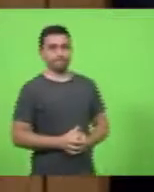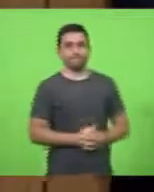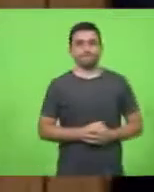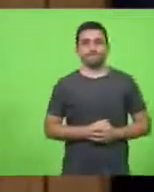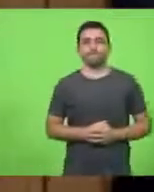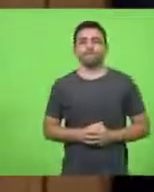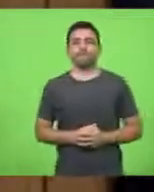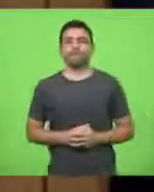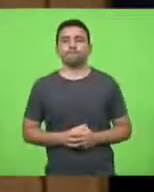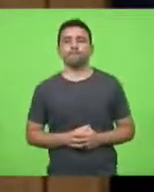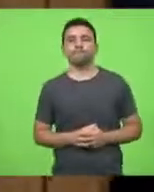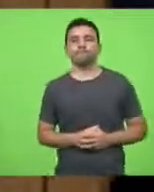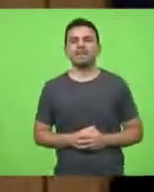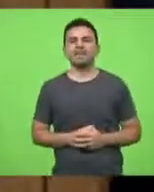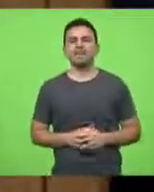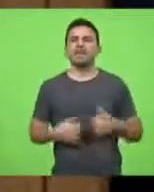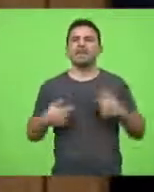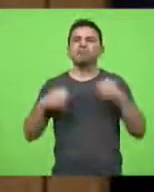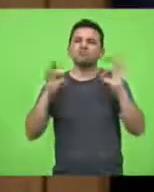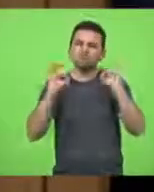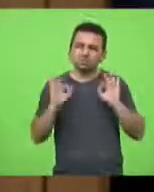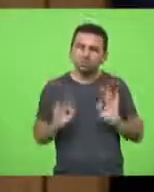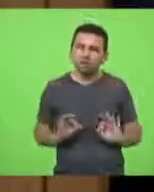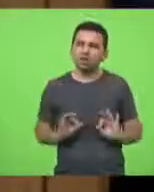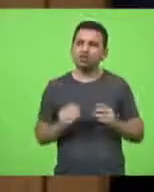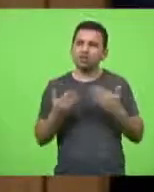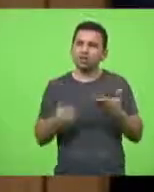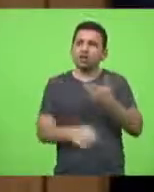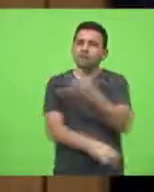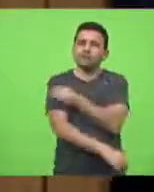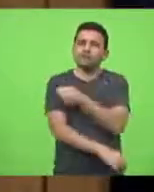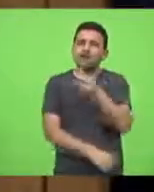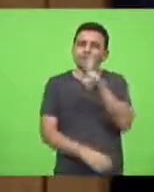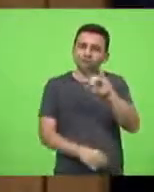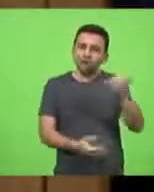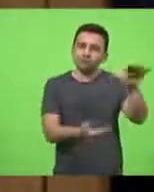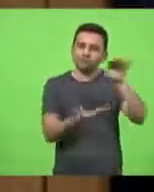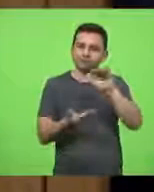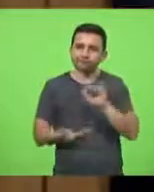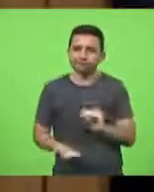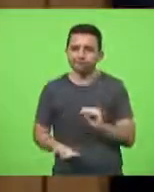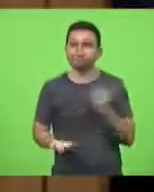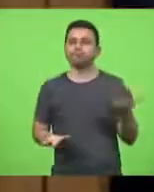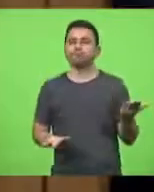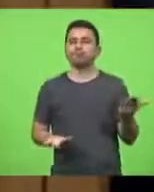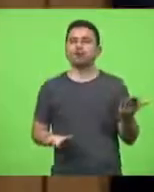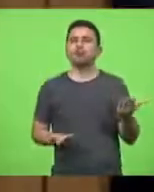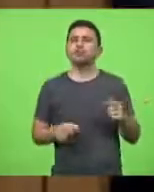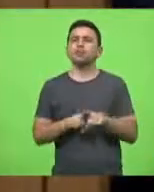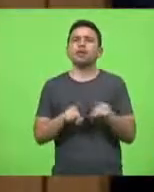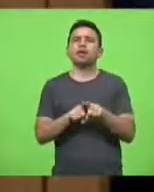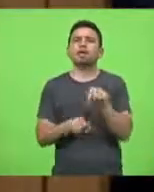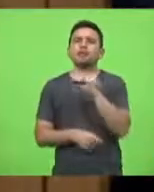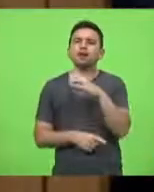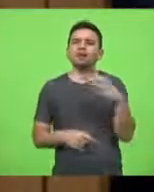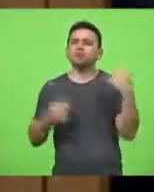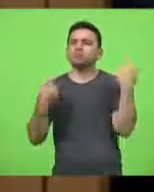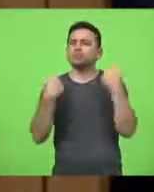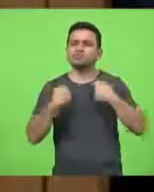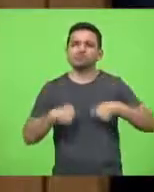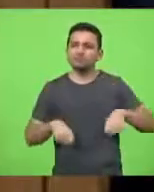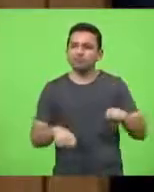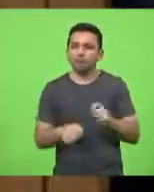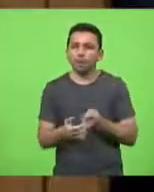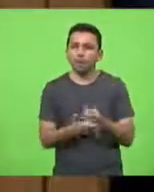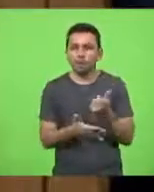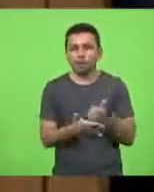cronograma vai ser antecipado e que Santa Catarina não vai precisar comprar. Como o próprio governador